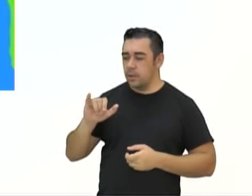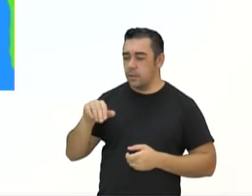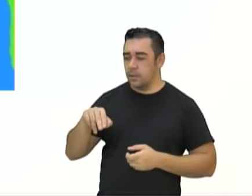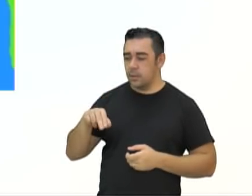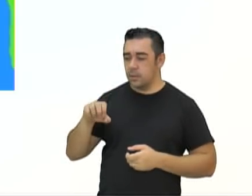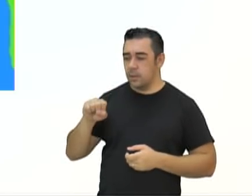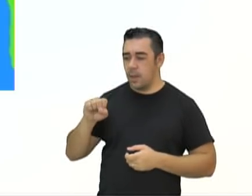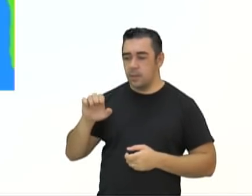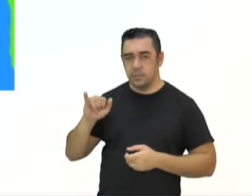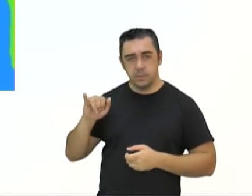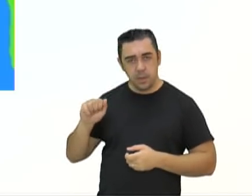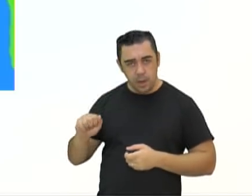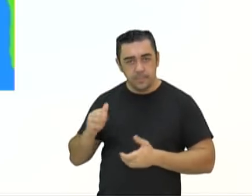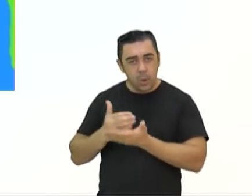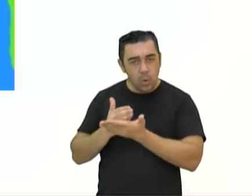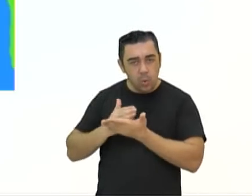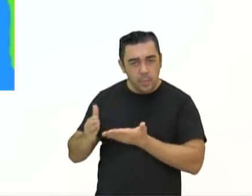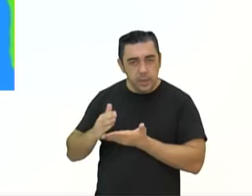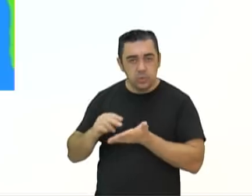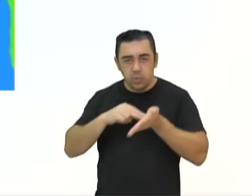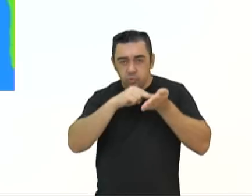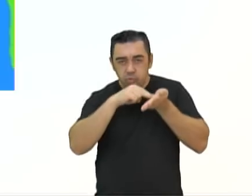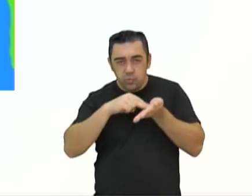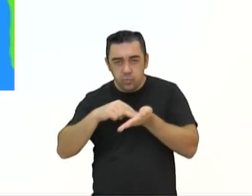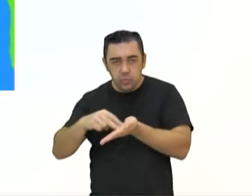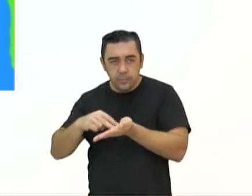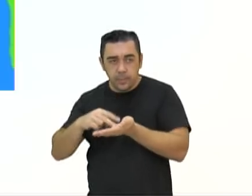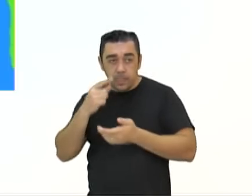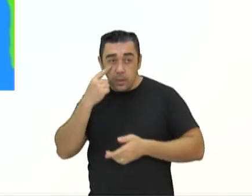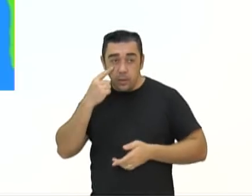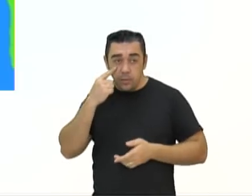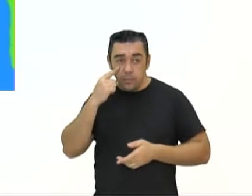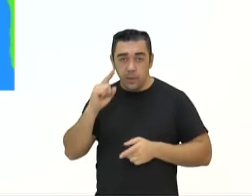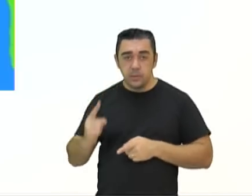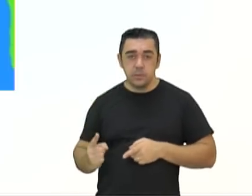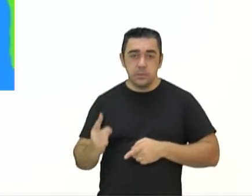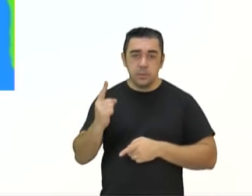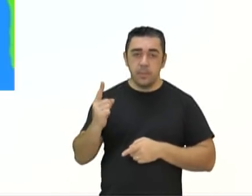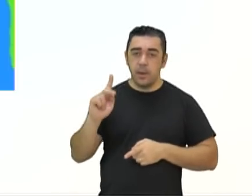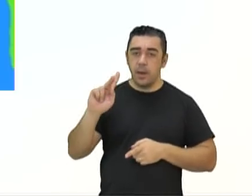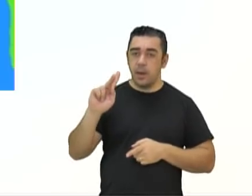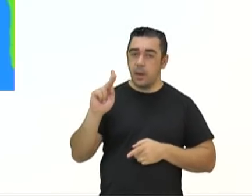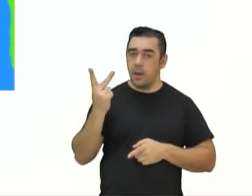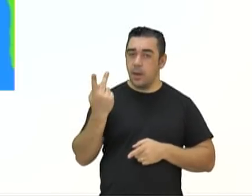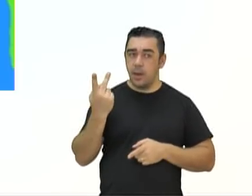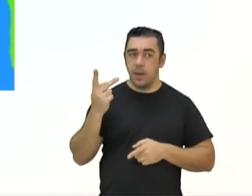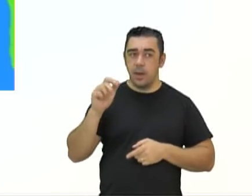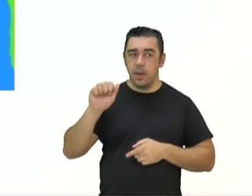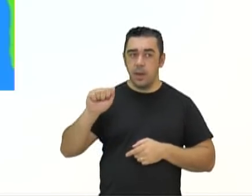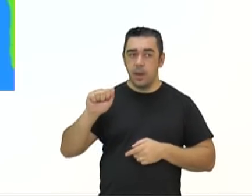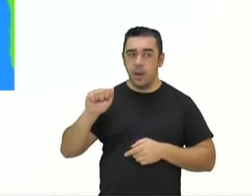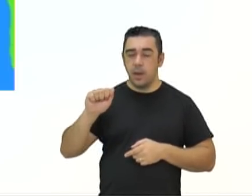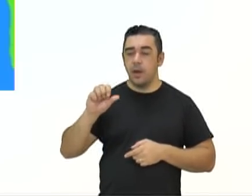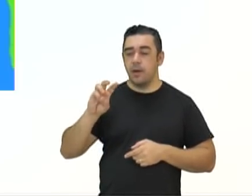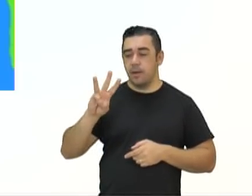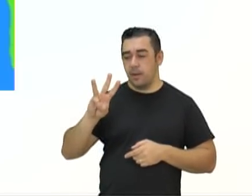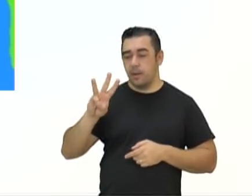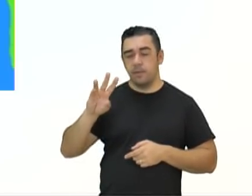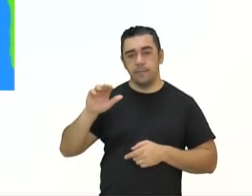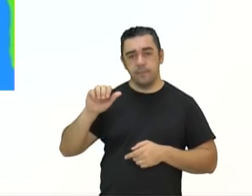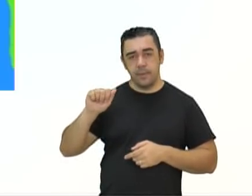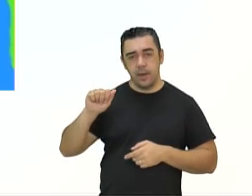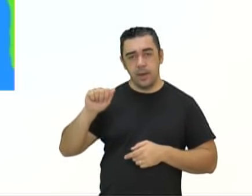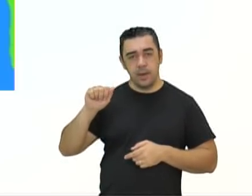surf começou. E se a gente subir um pouquinho mais no mapa, nós vamos encontrar lá em cima, ó, o arquipélago do